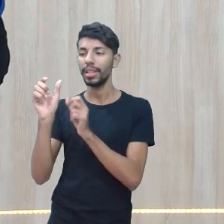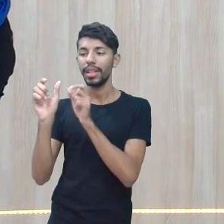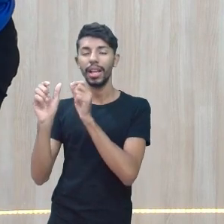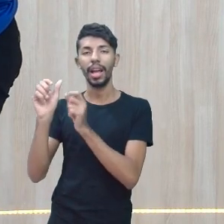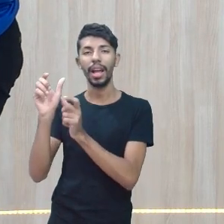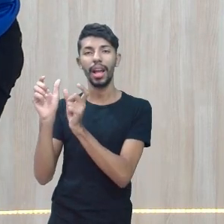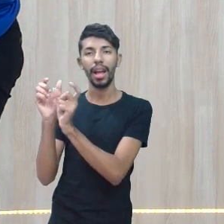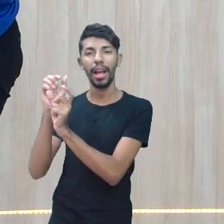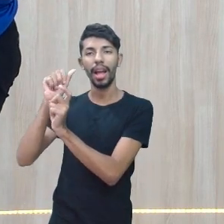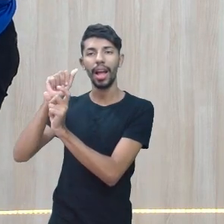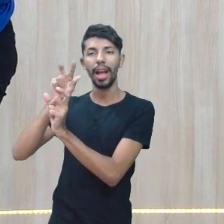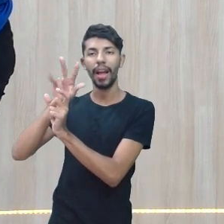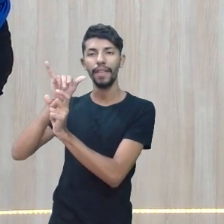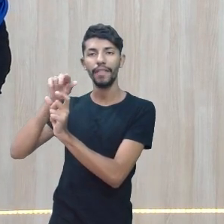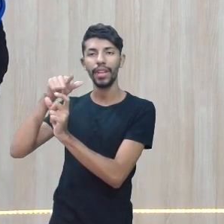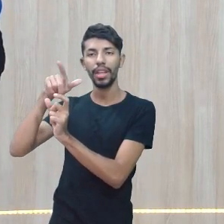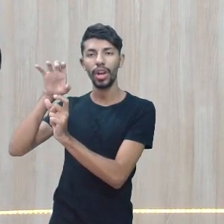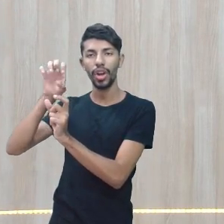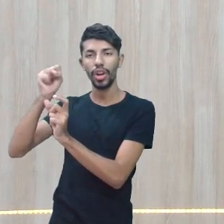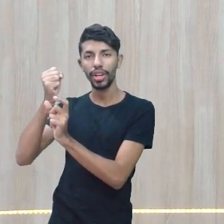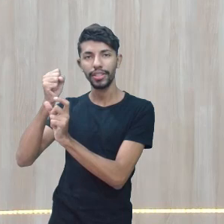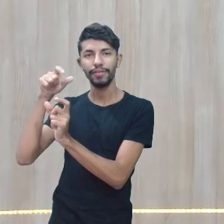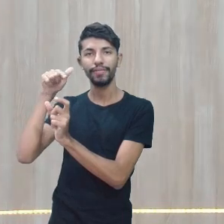pronúncia. Então, vamos lá.